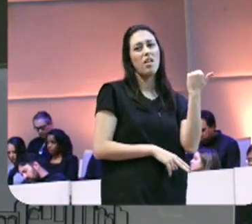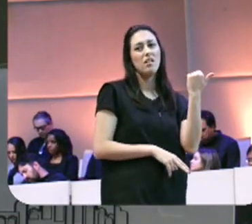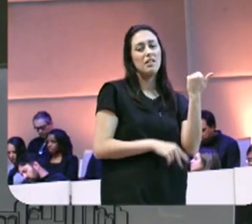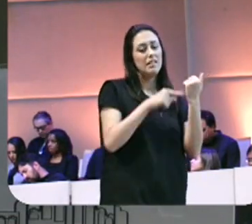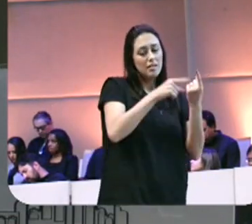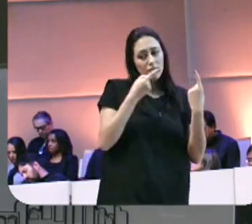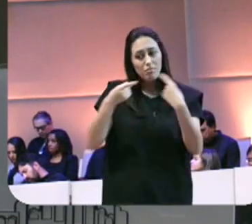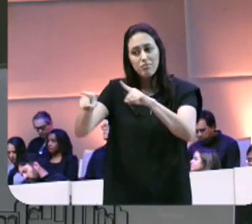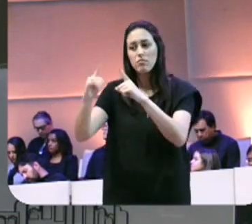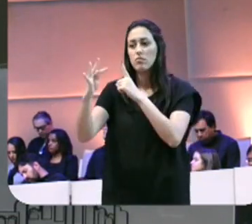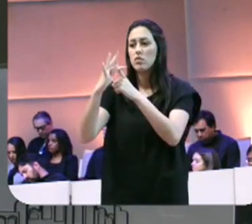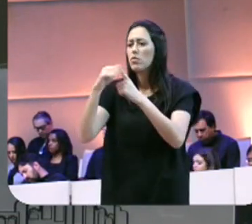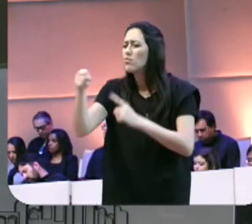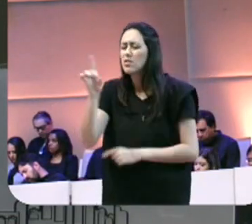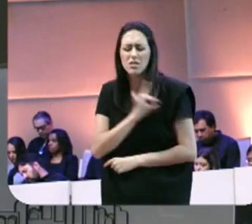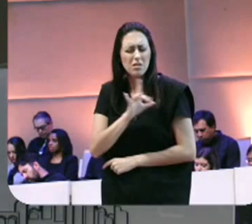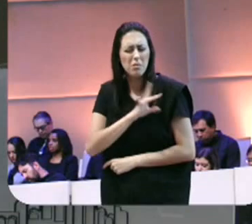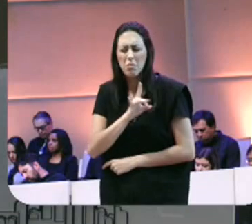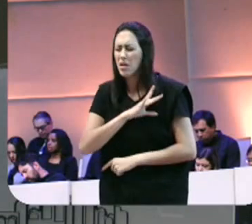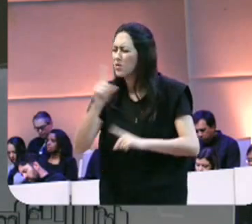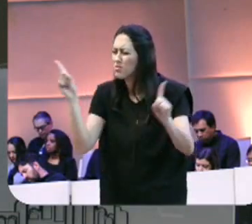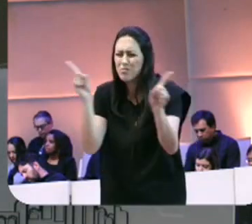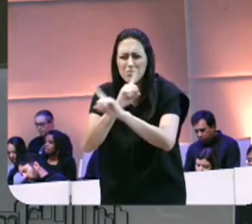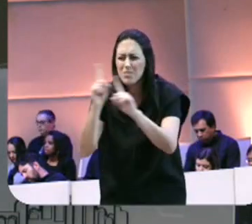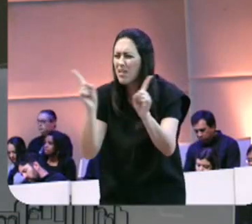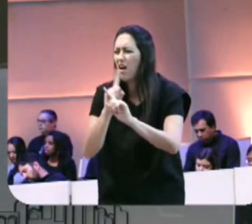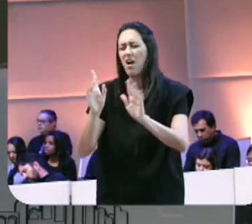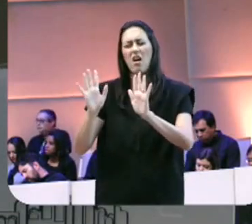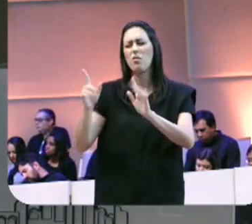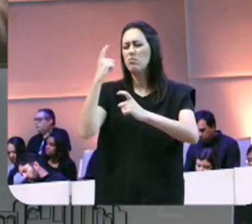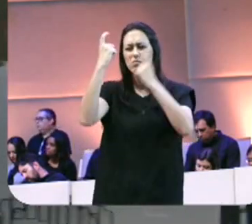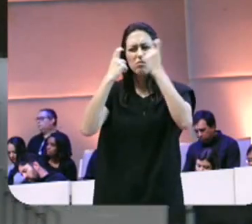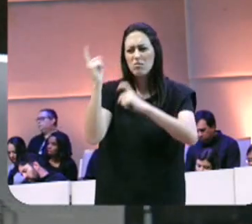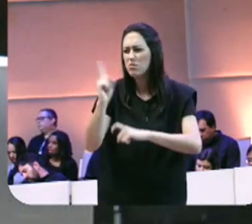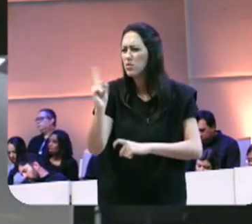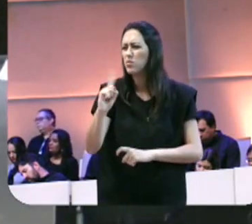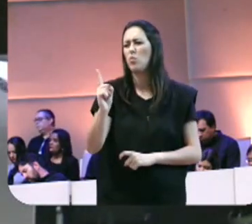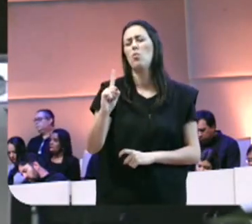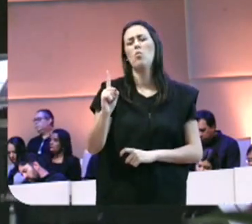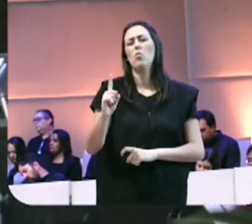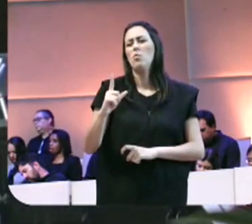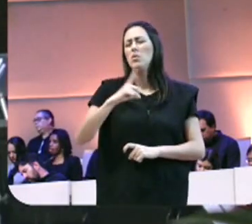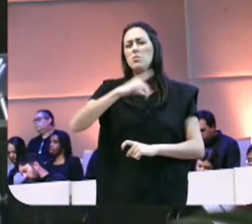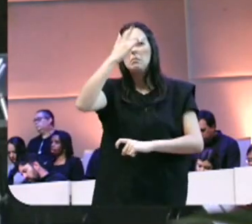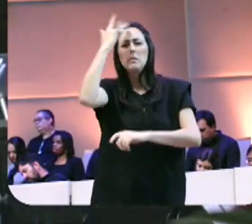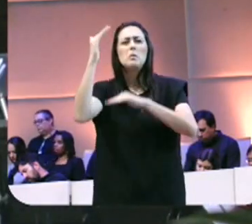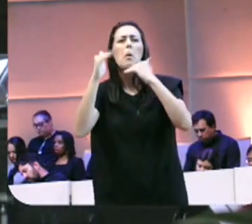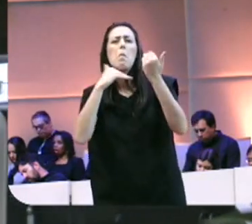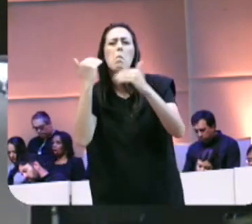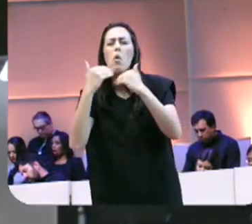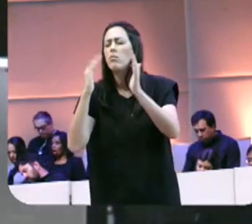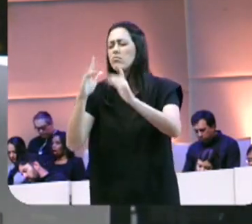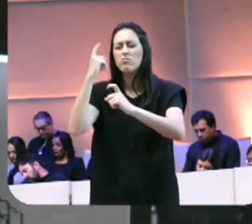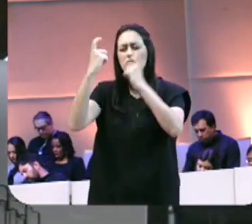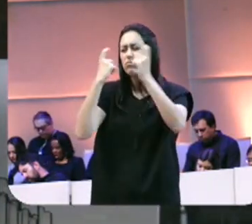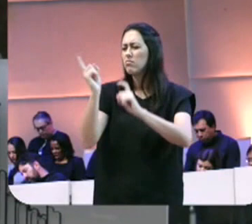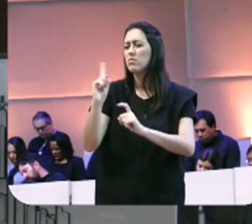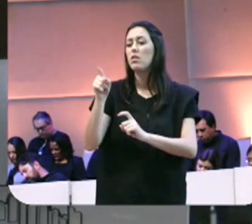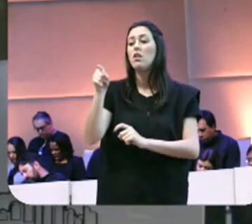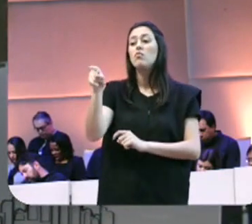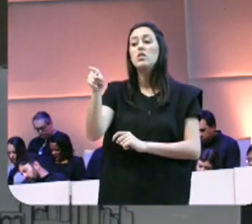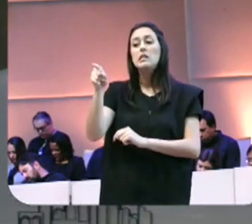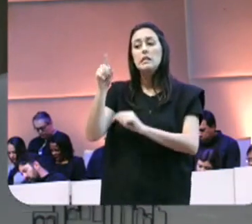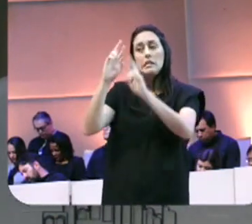fala: meu filho, não tema ao julgamento dos homens, àqueles que podem matar somente o corpo. Tema aquele que há de vir julgar